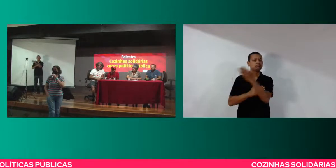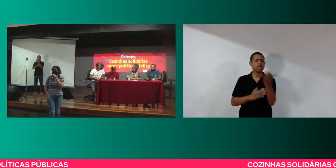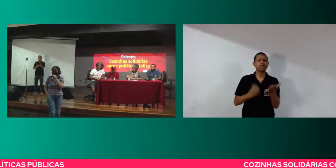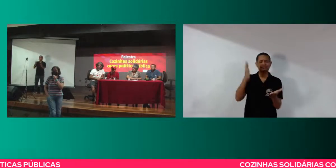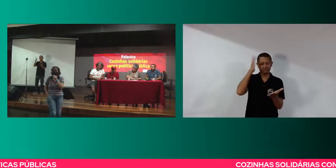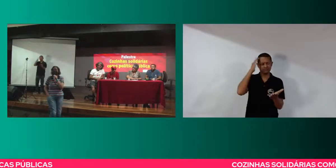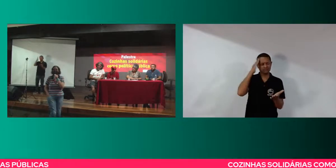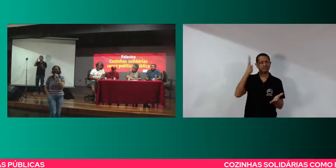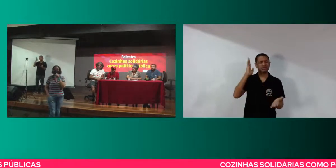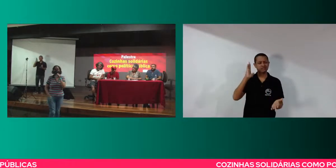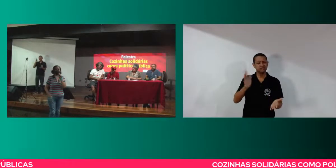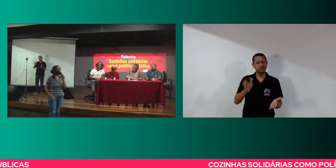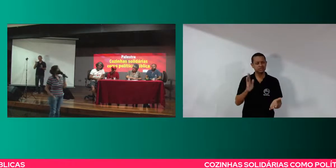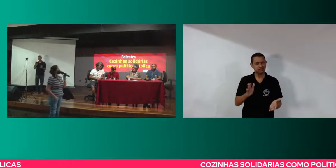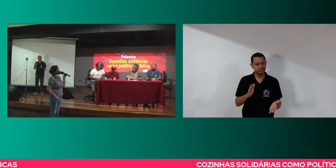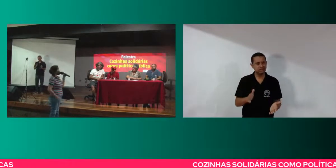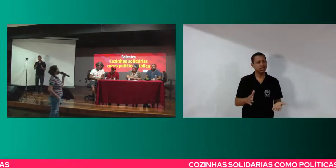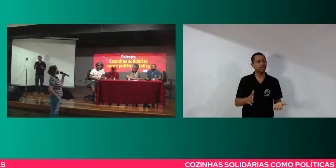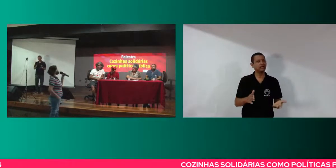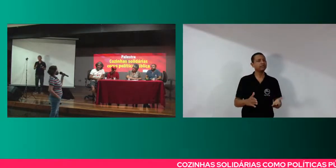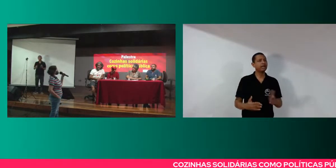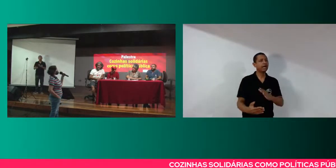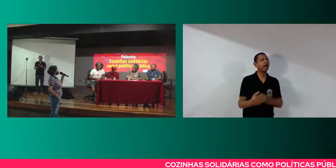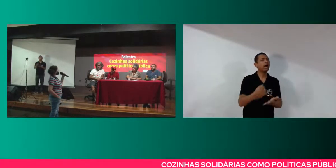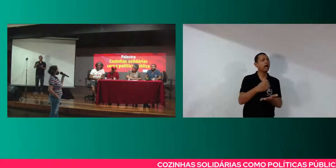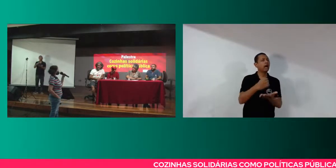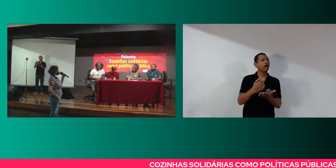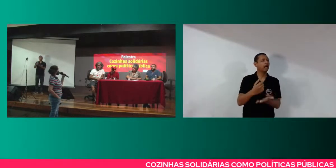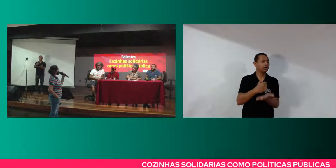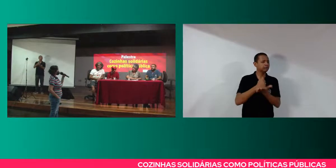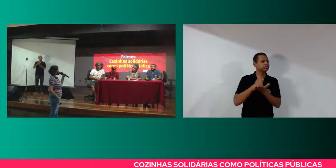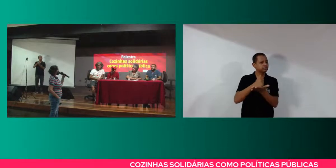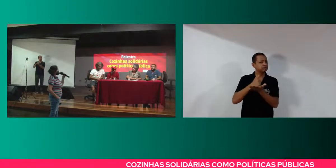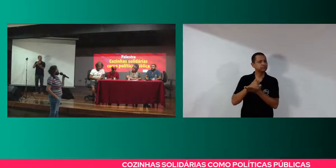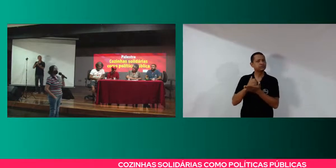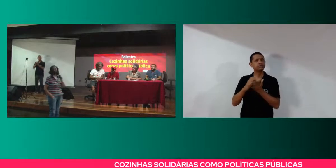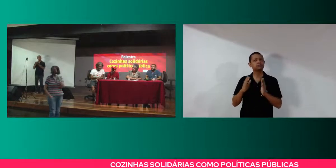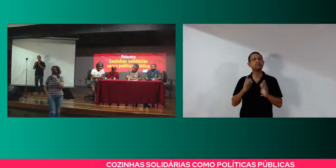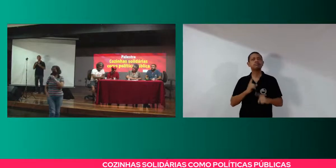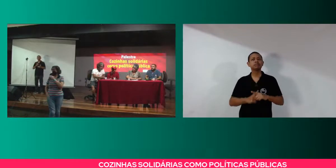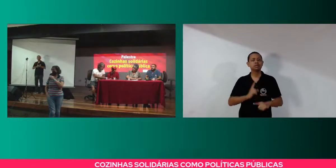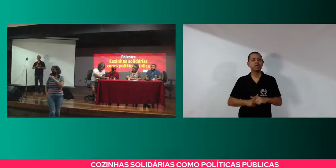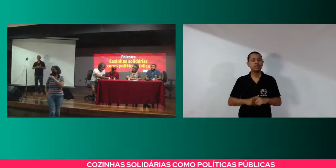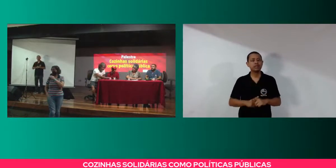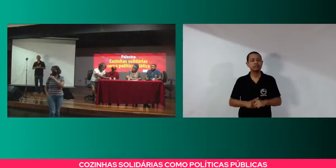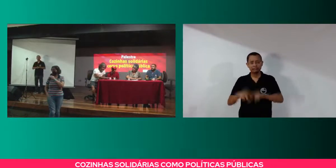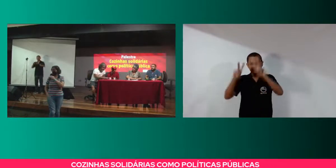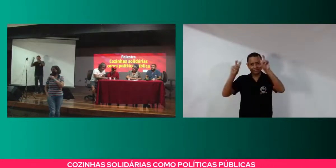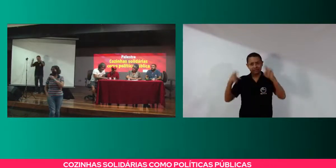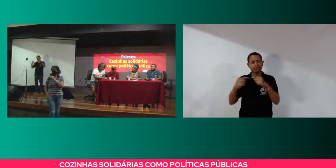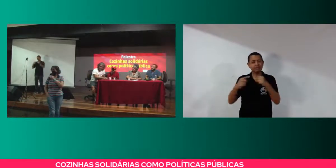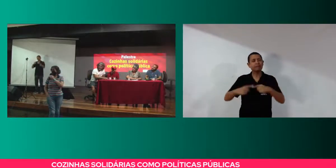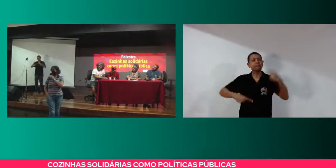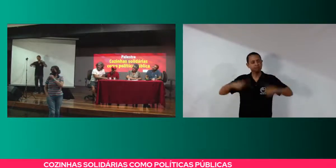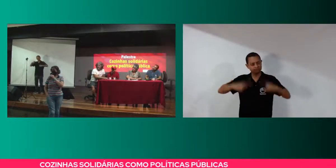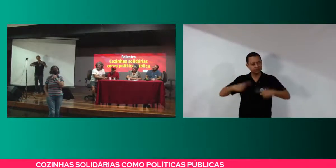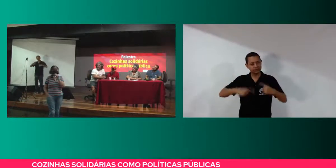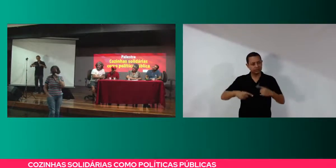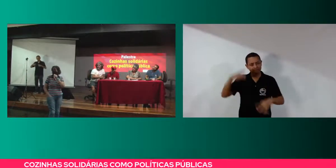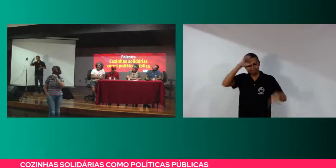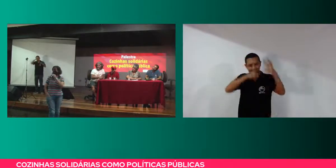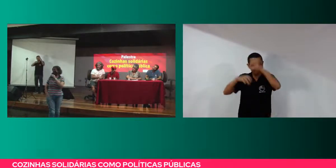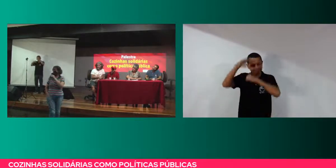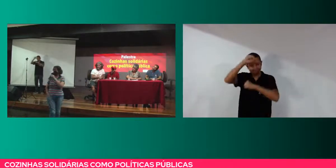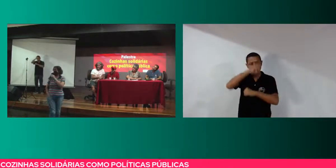e ele já entenda ele já nos apoiam Porque eles estão sendo cada vez mais politizados e momentos como esses Davi só